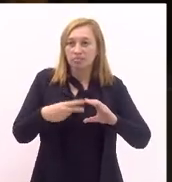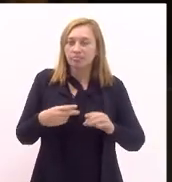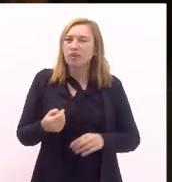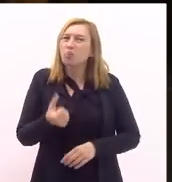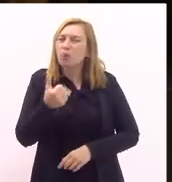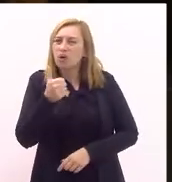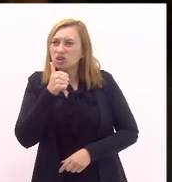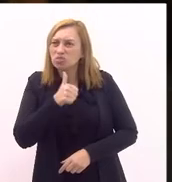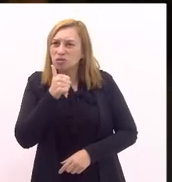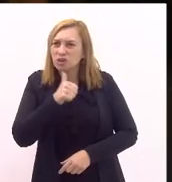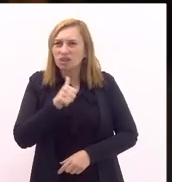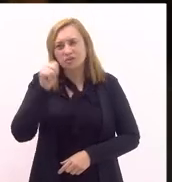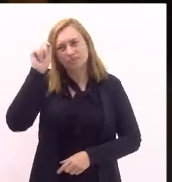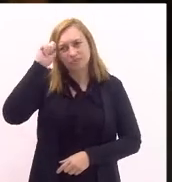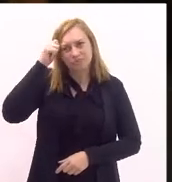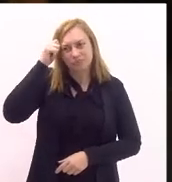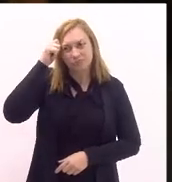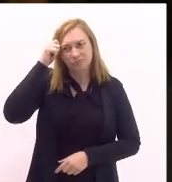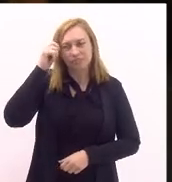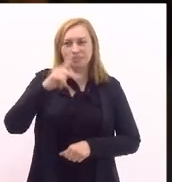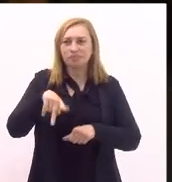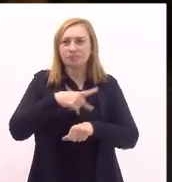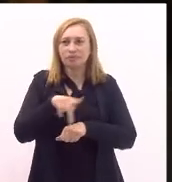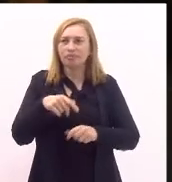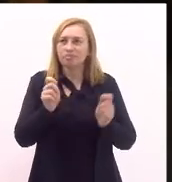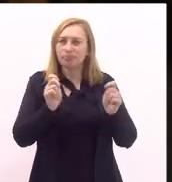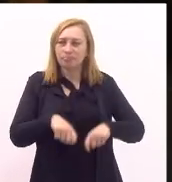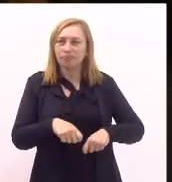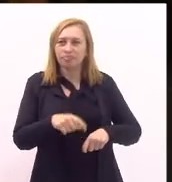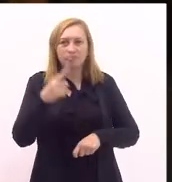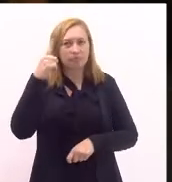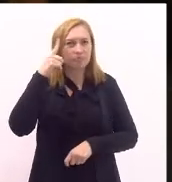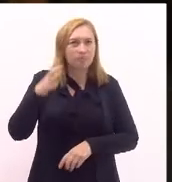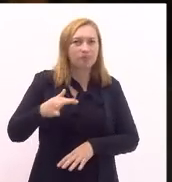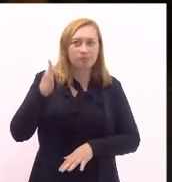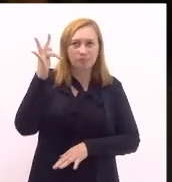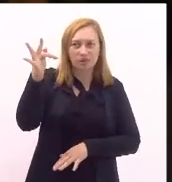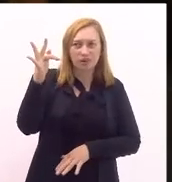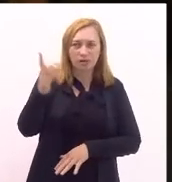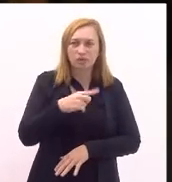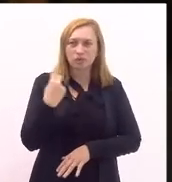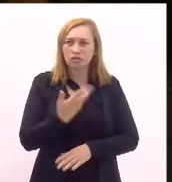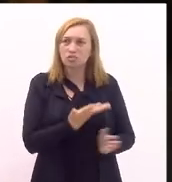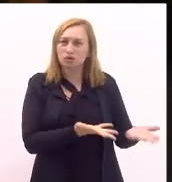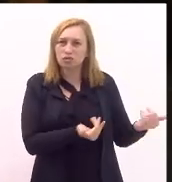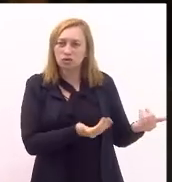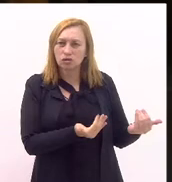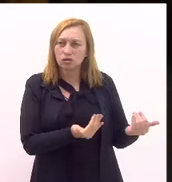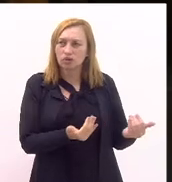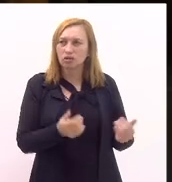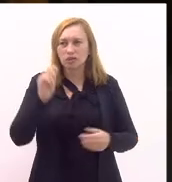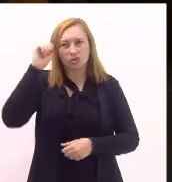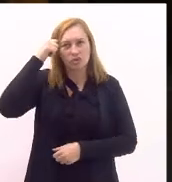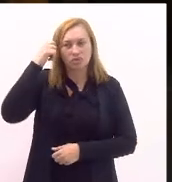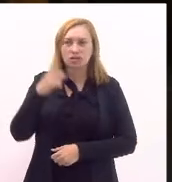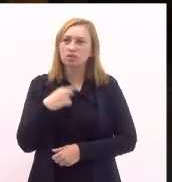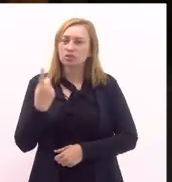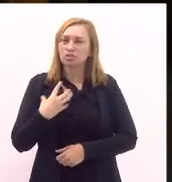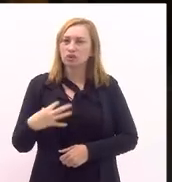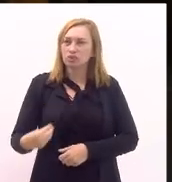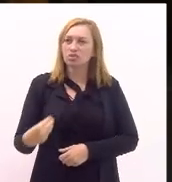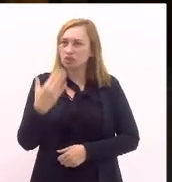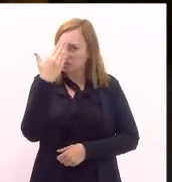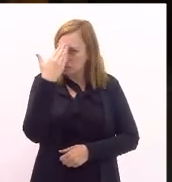apenas as mulheres negras desse país tem a capacidade de pensar o futuro para nossa juventude negra para os nossos filhos